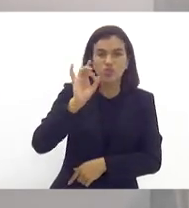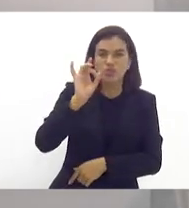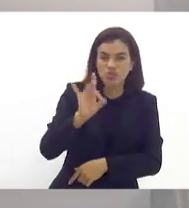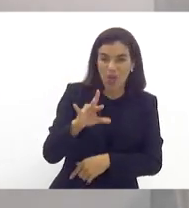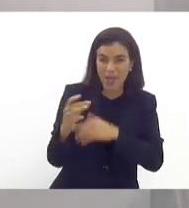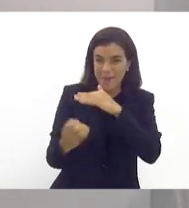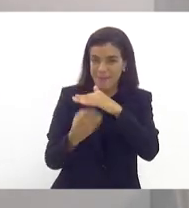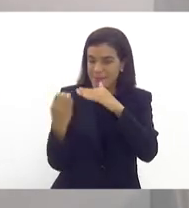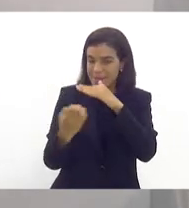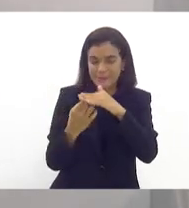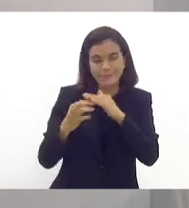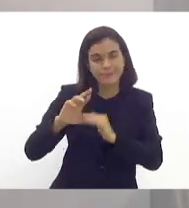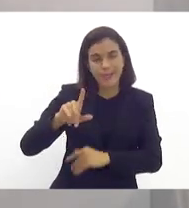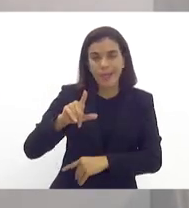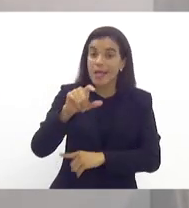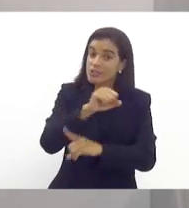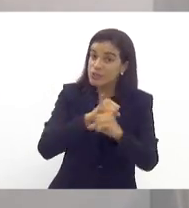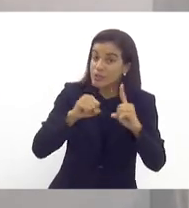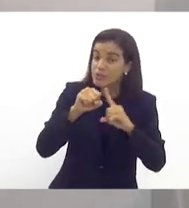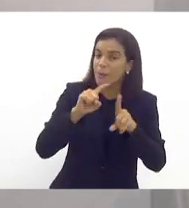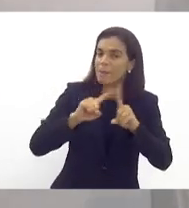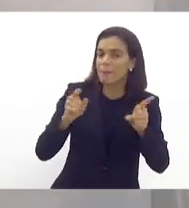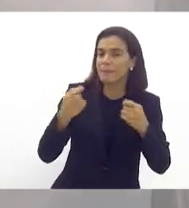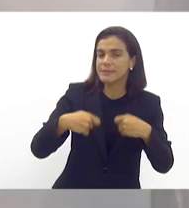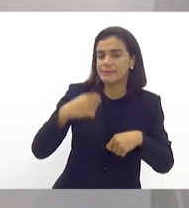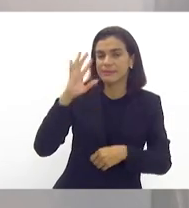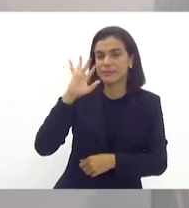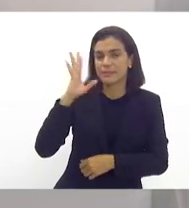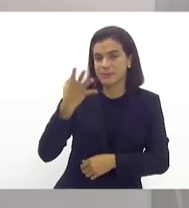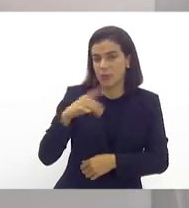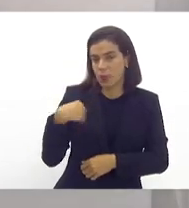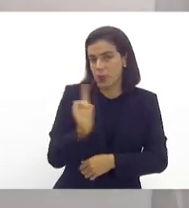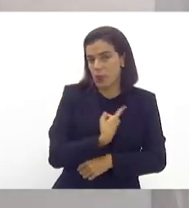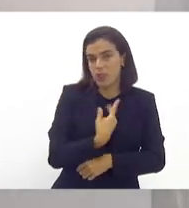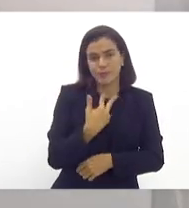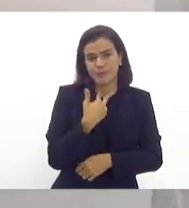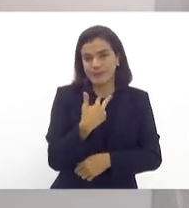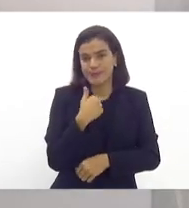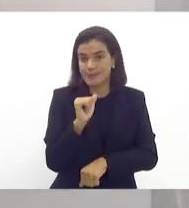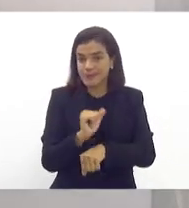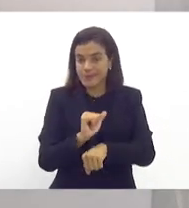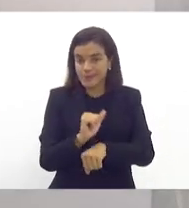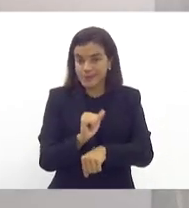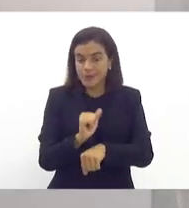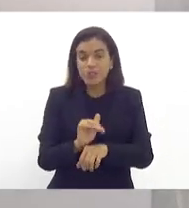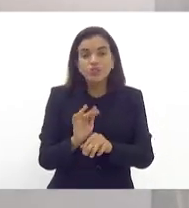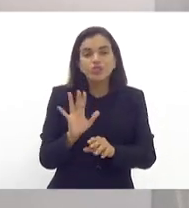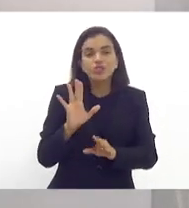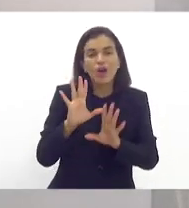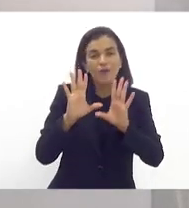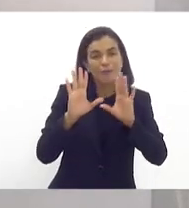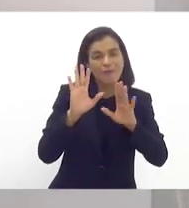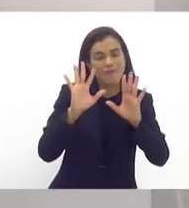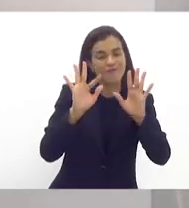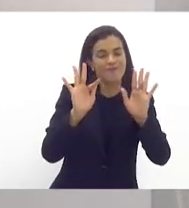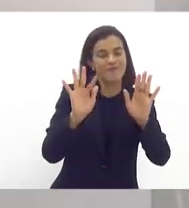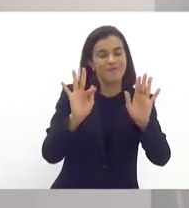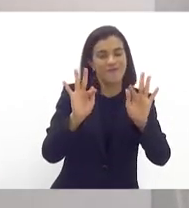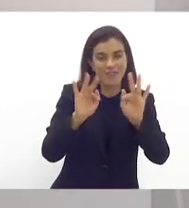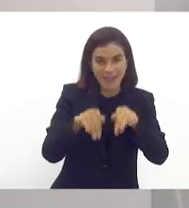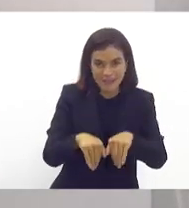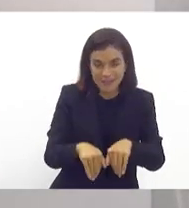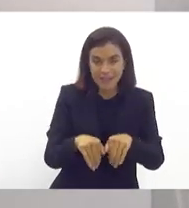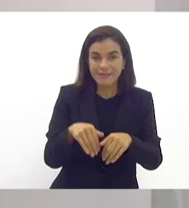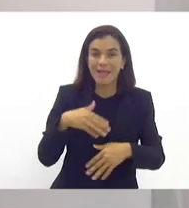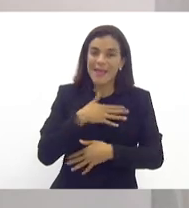das empresas é um problema social mas tem que ser resolvido né Nós não podemos esperar eu queria só terminar complementando aqui a